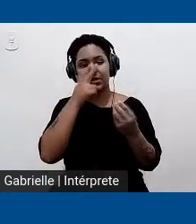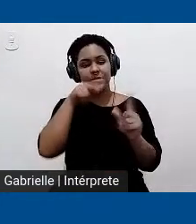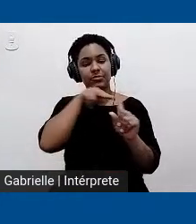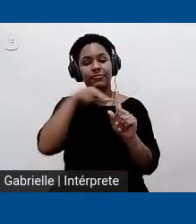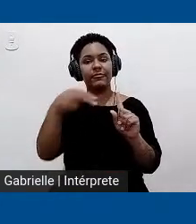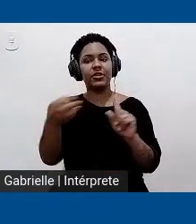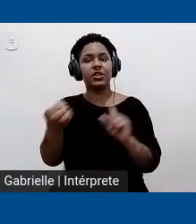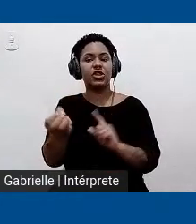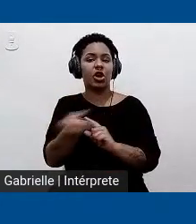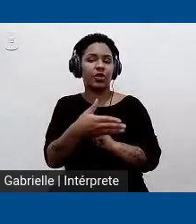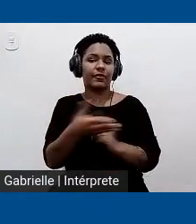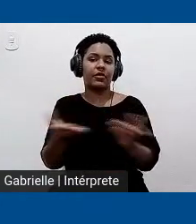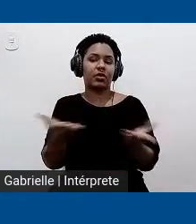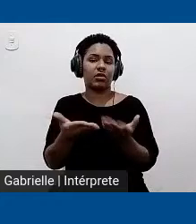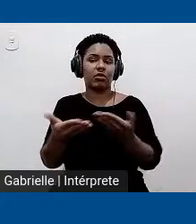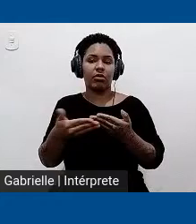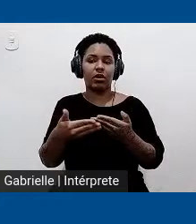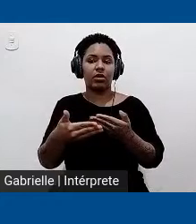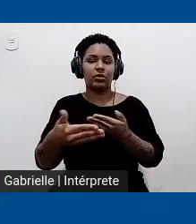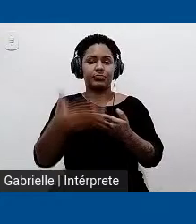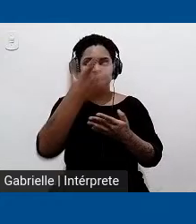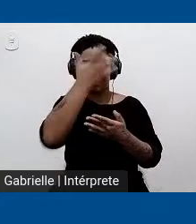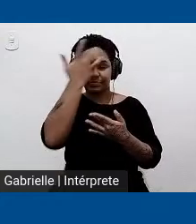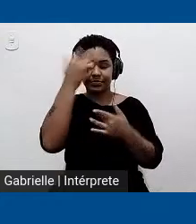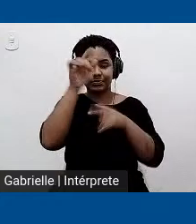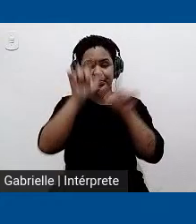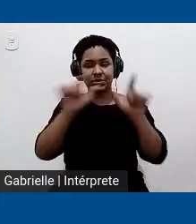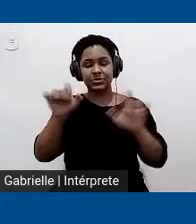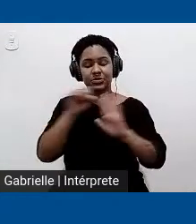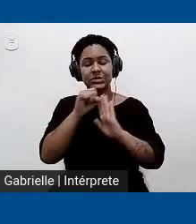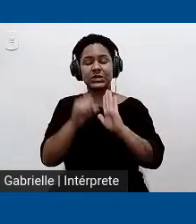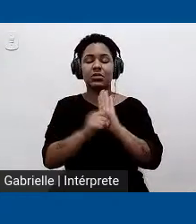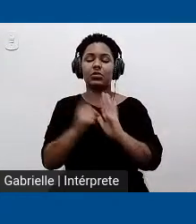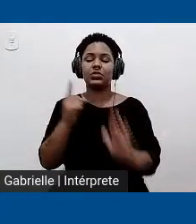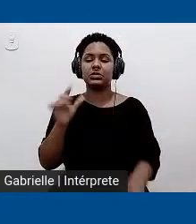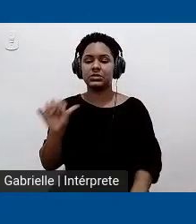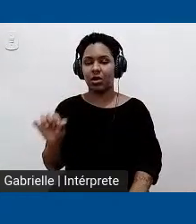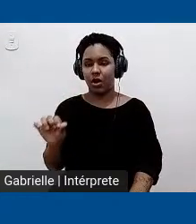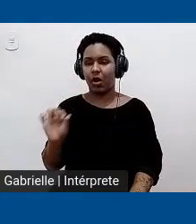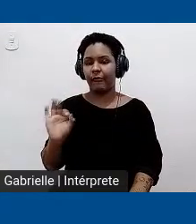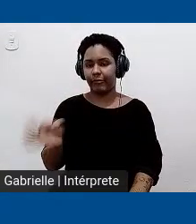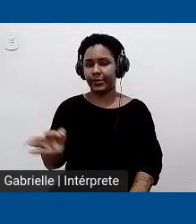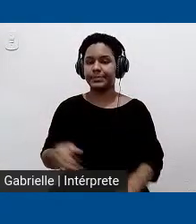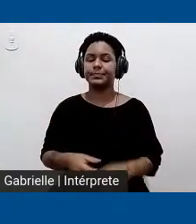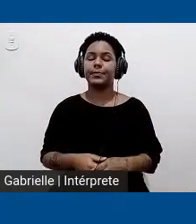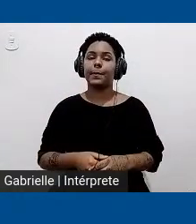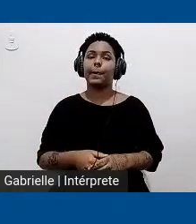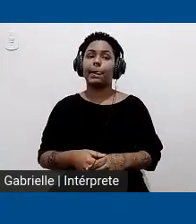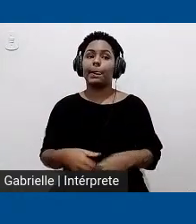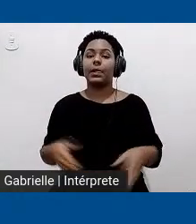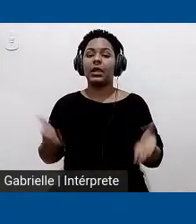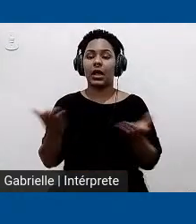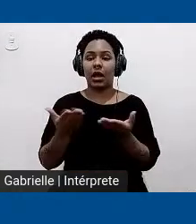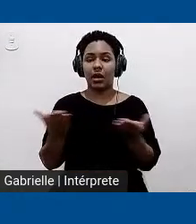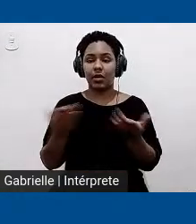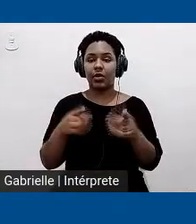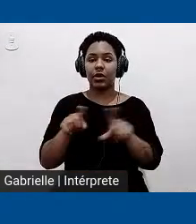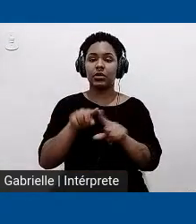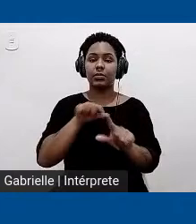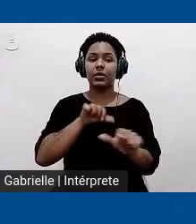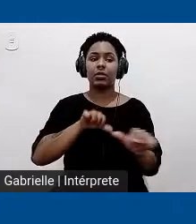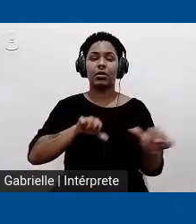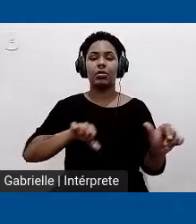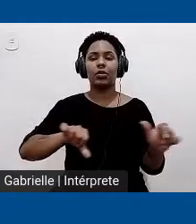perspectiva que surge para as pessoas no século XIX, né? E agora isso está se